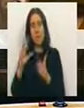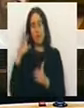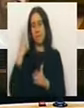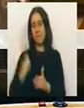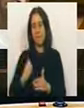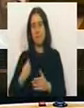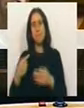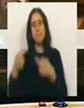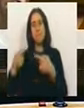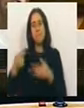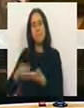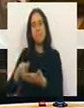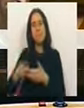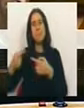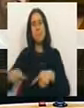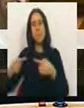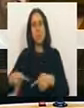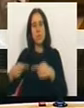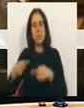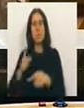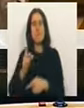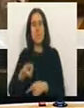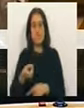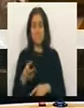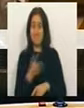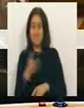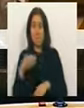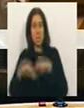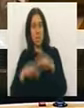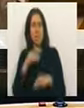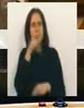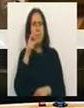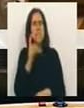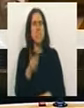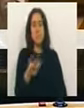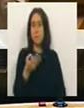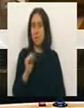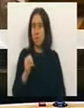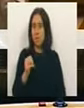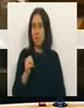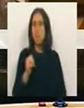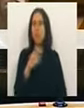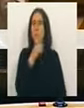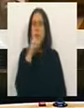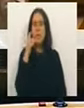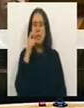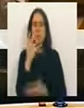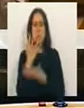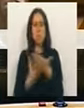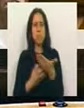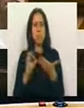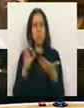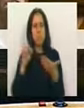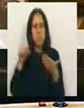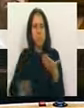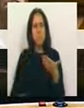foi prometido à época das eleições o ps por um teu é a opção imediata 50 e 60 como